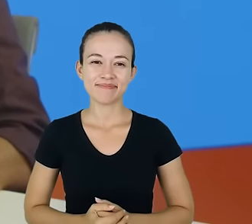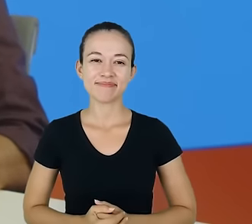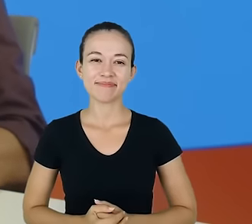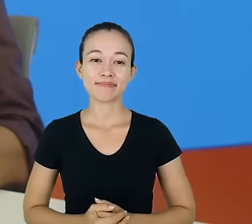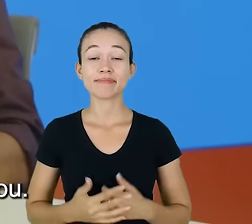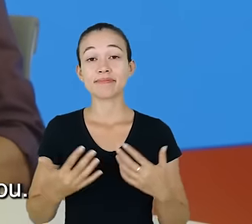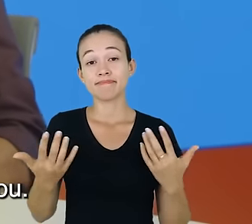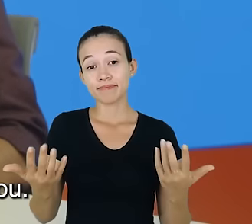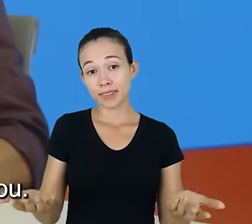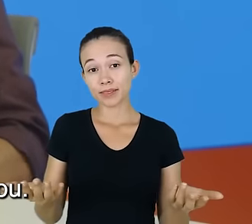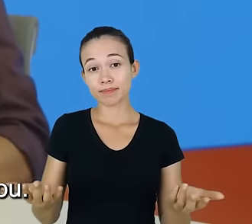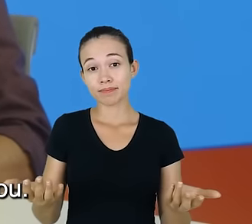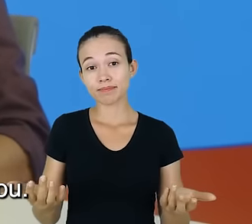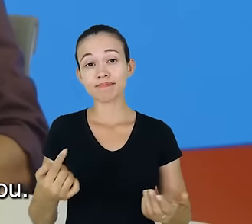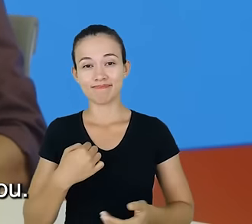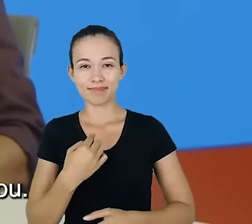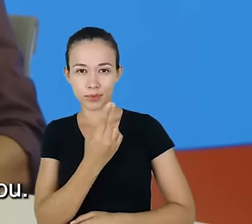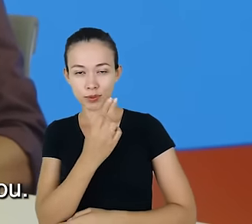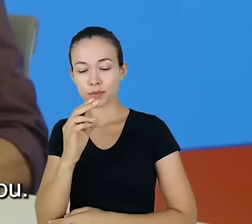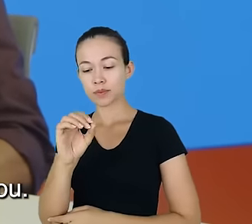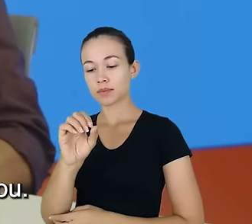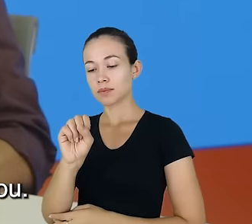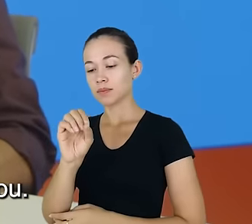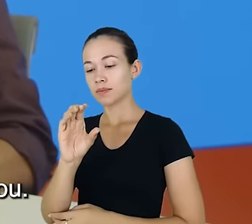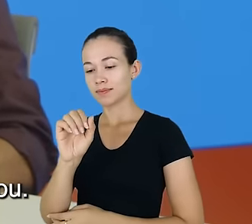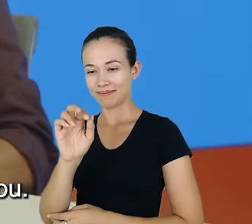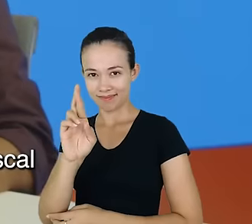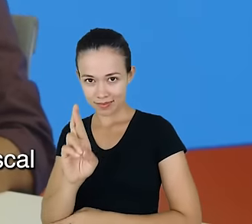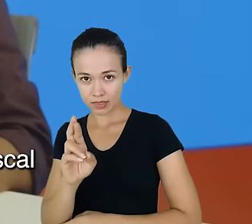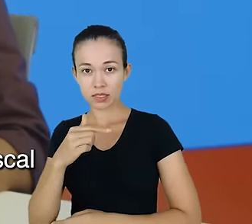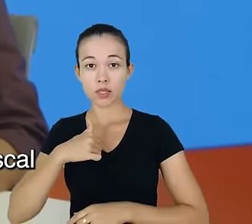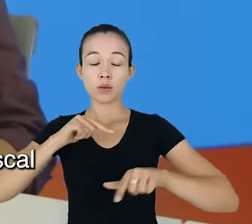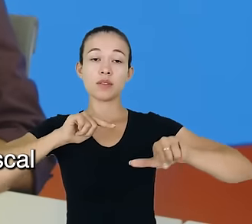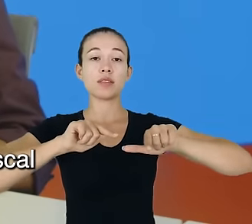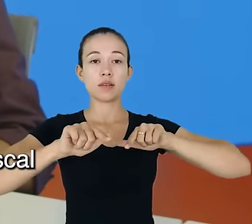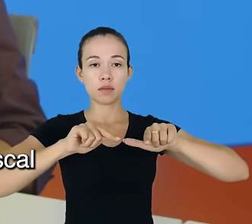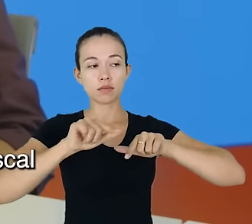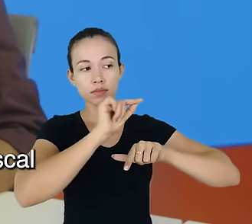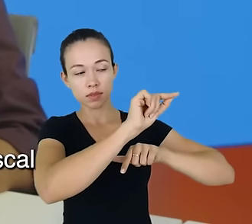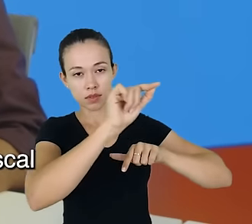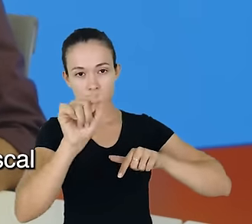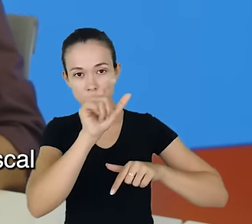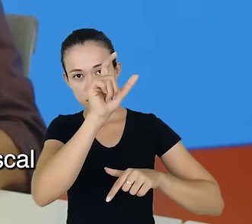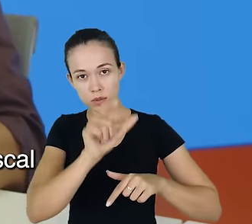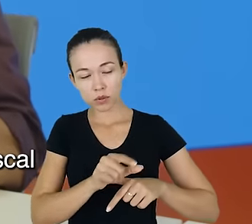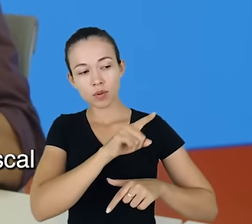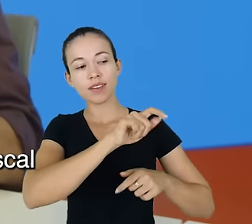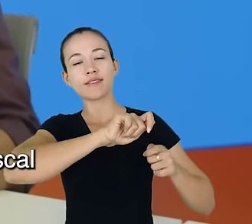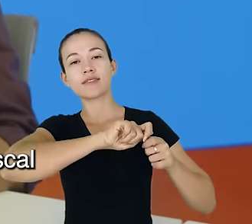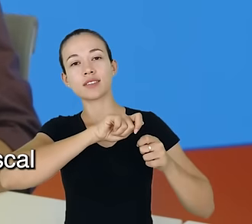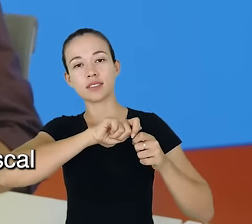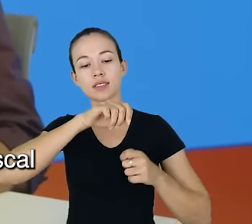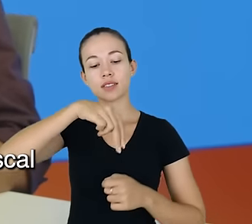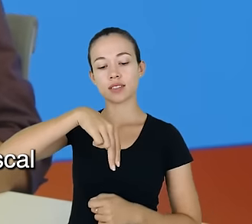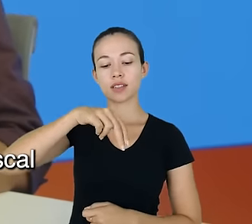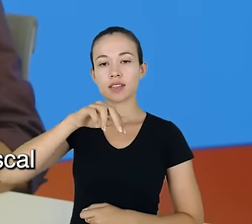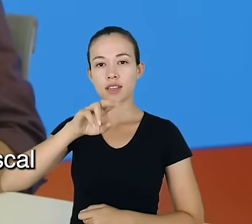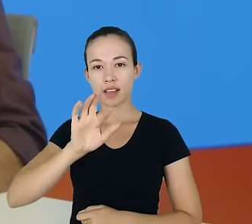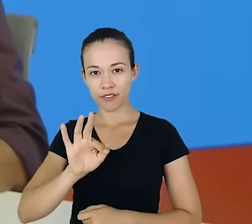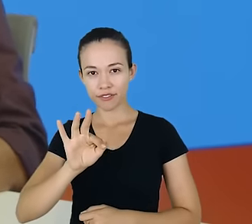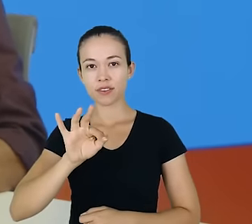eh bom eu trabalho como você bem já adiantou trabalho com os emissores de nota fiscal desde meados aí de